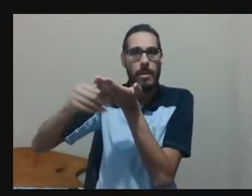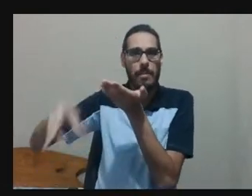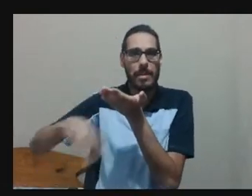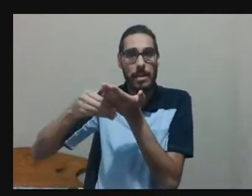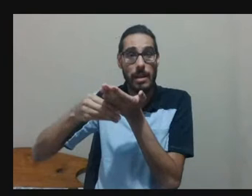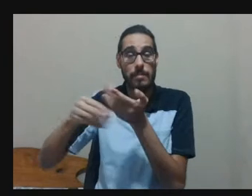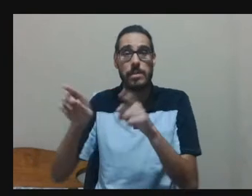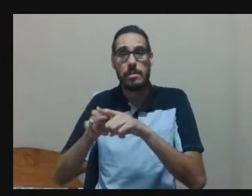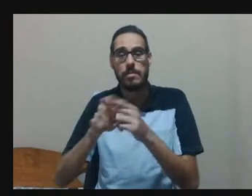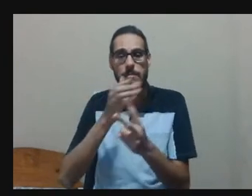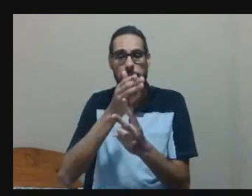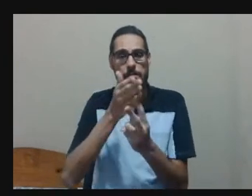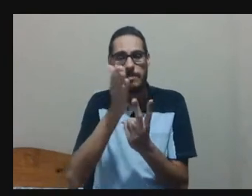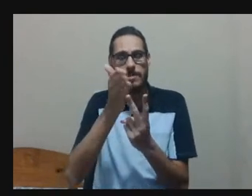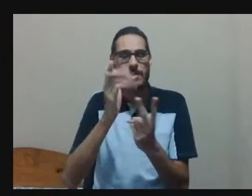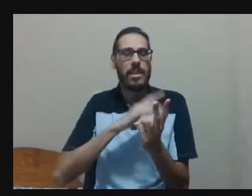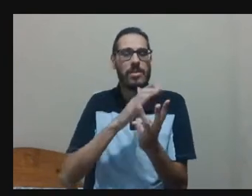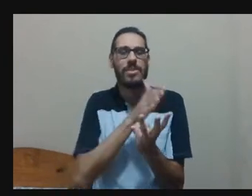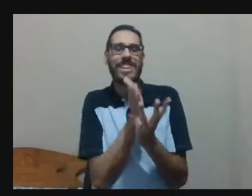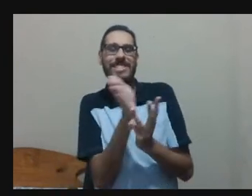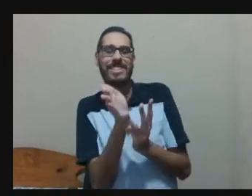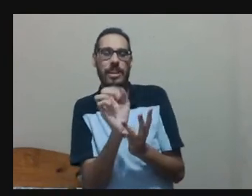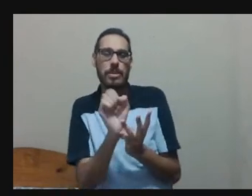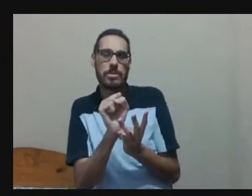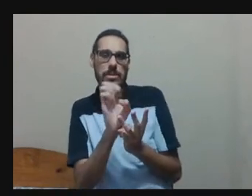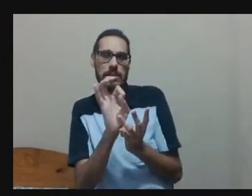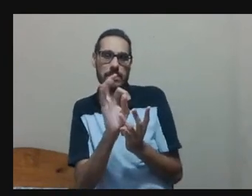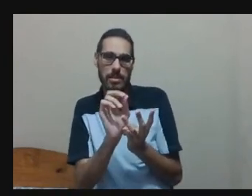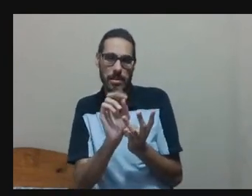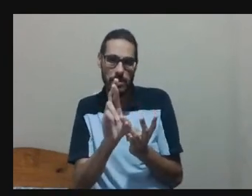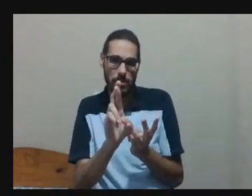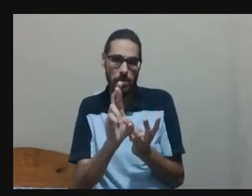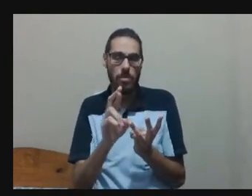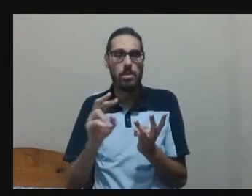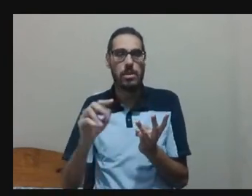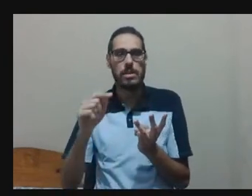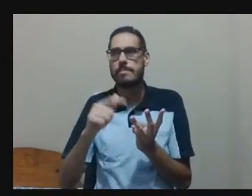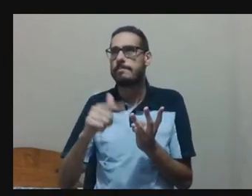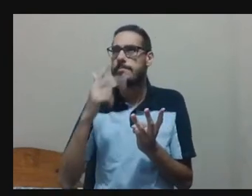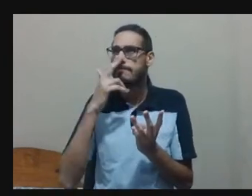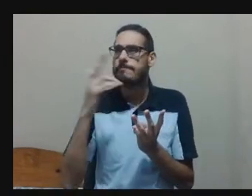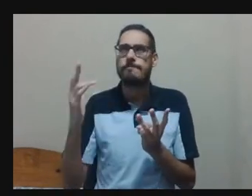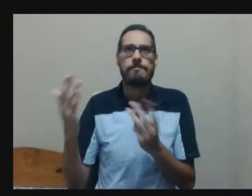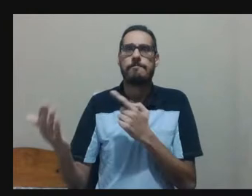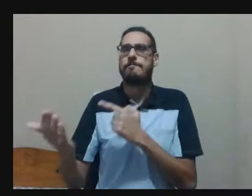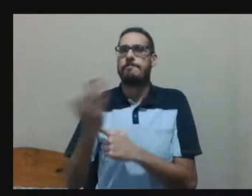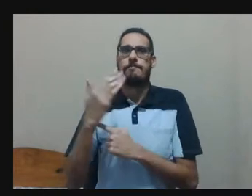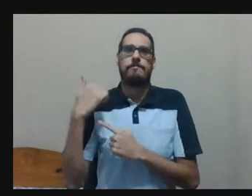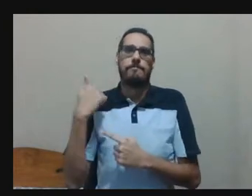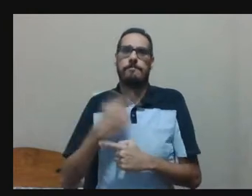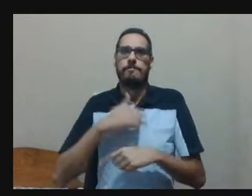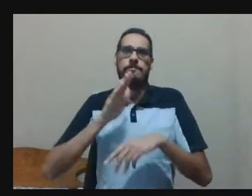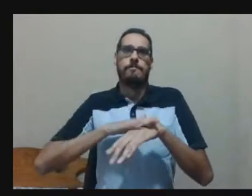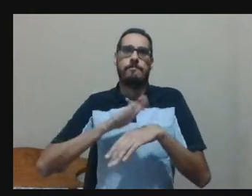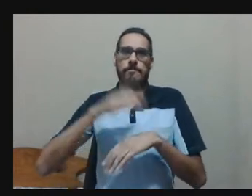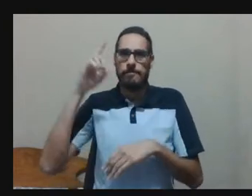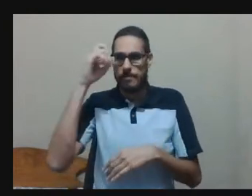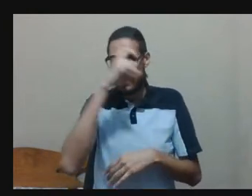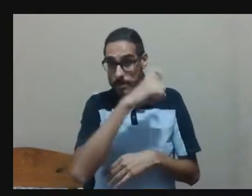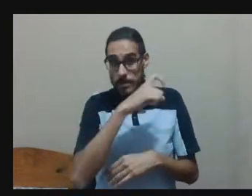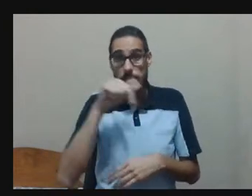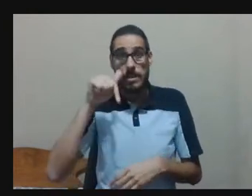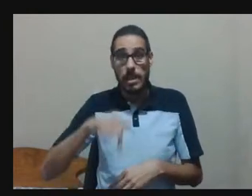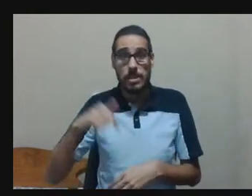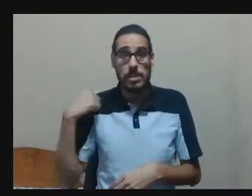chama é que pode ser a nossa salvação nos tempos mais difíceis que estão vendo. Tá? E justamente nesse sentido nós temos